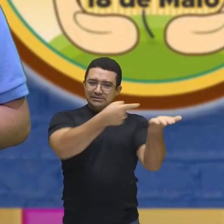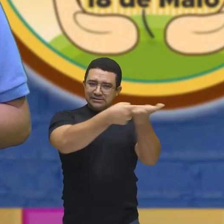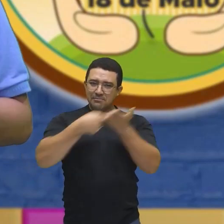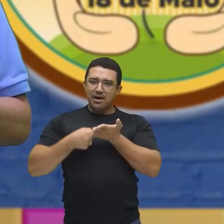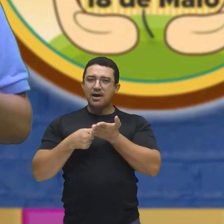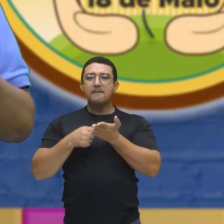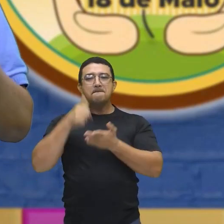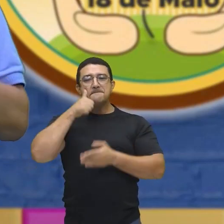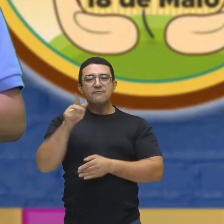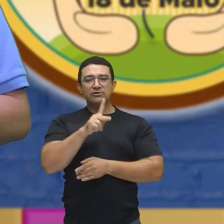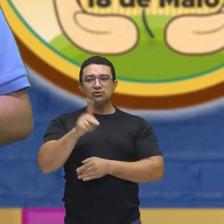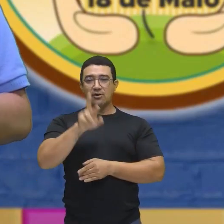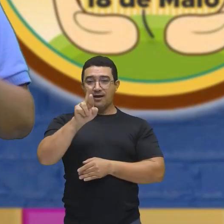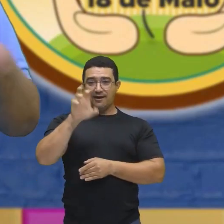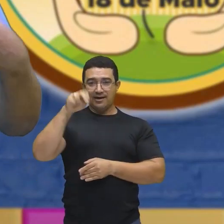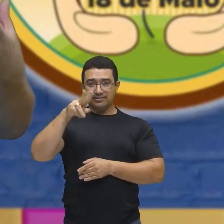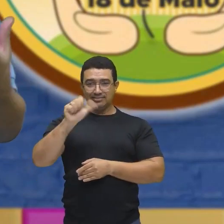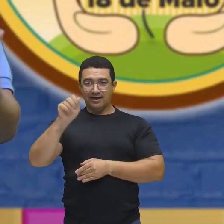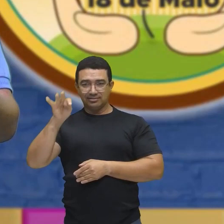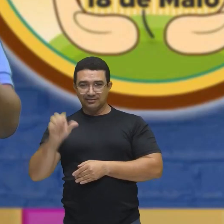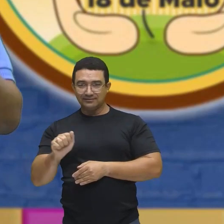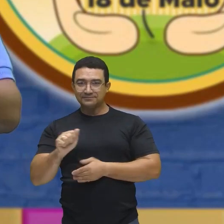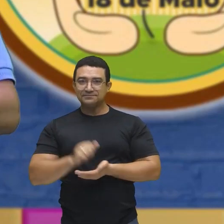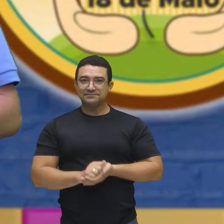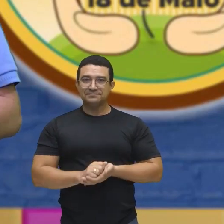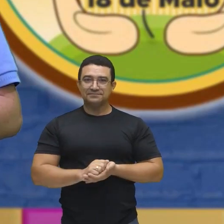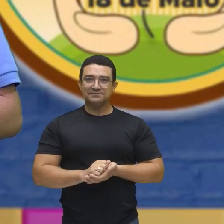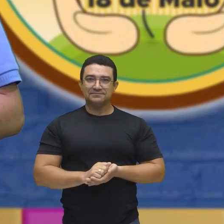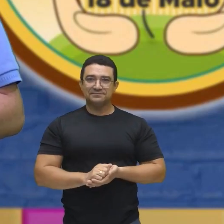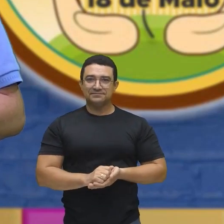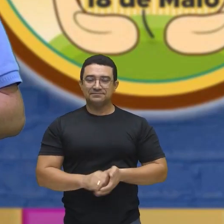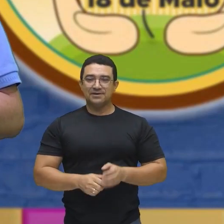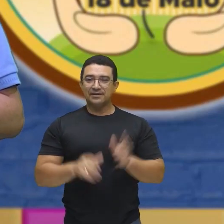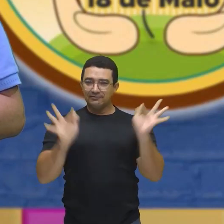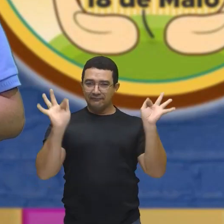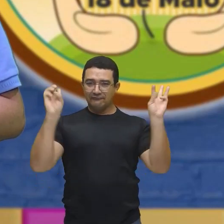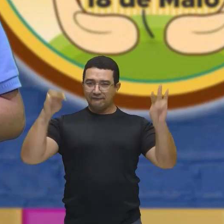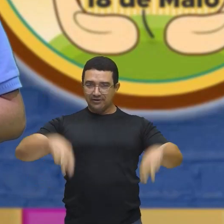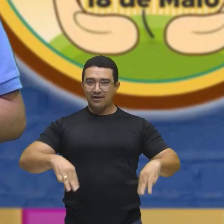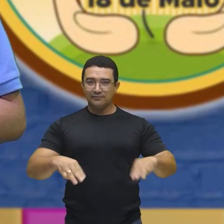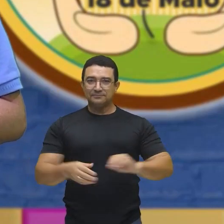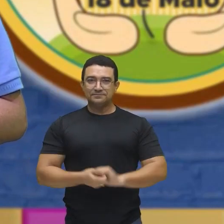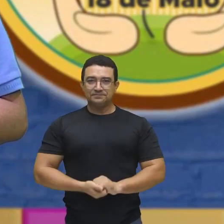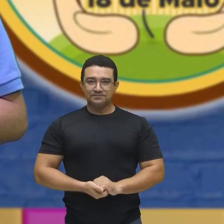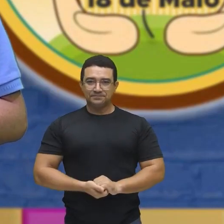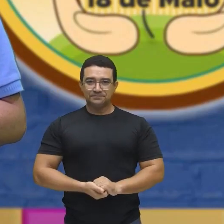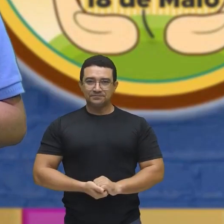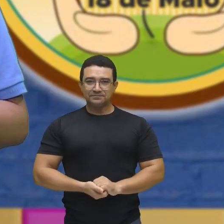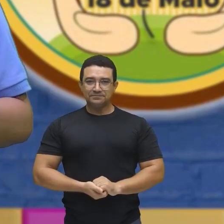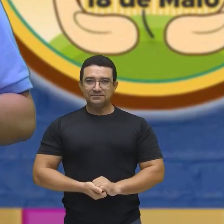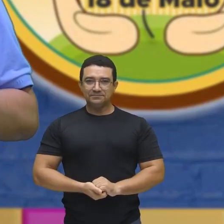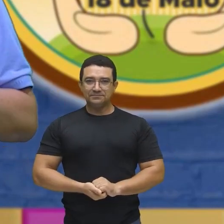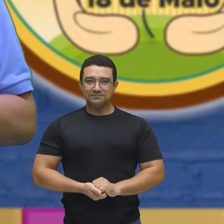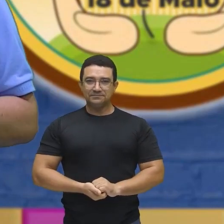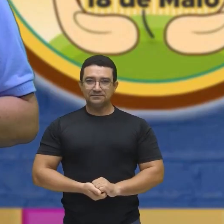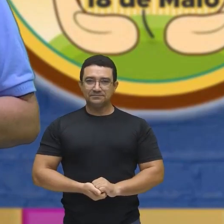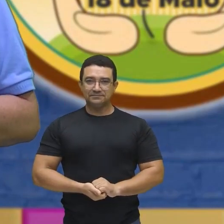Renata, né, que me convidou para participar, a fazer o nosso fechamento aqui e a participação de vocês.